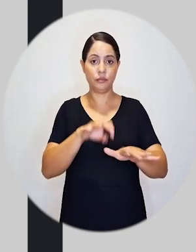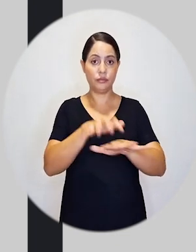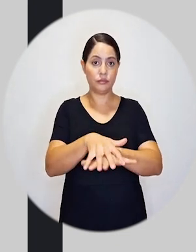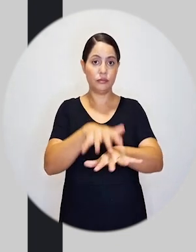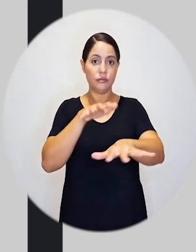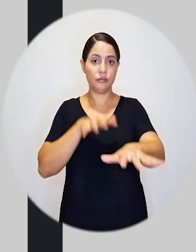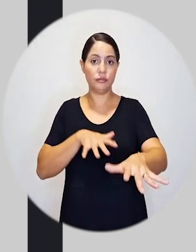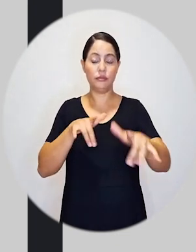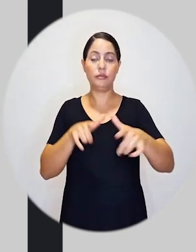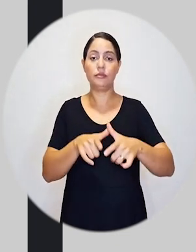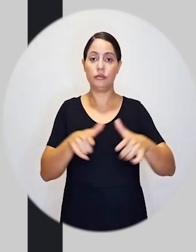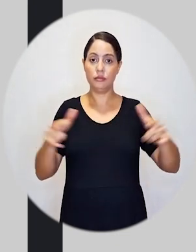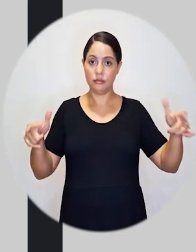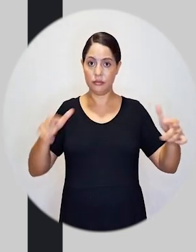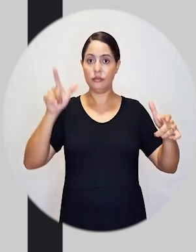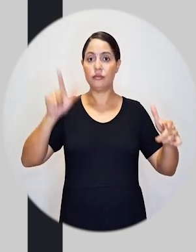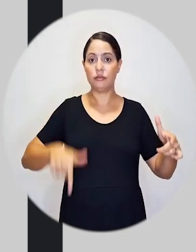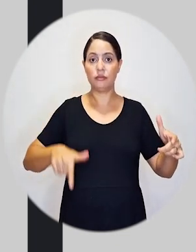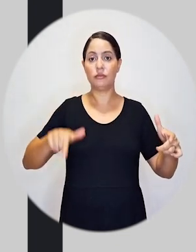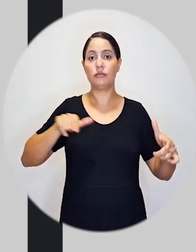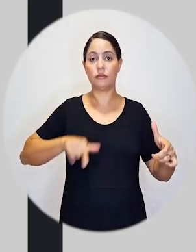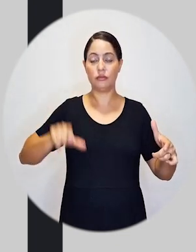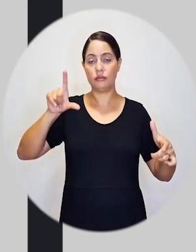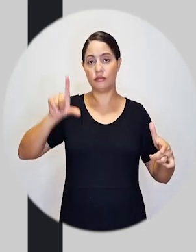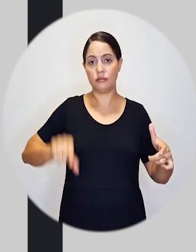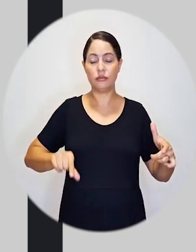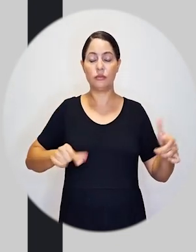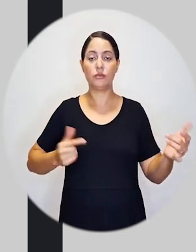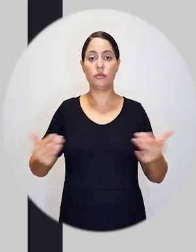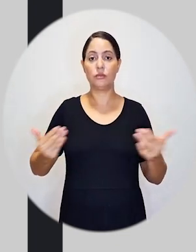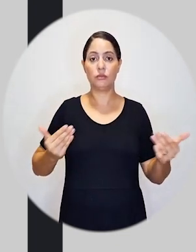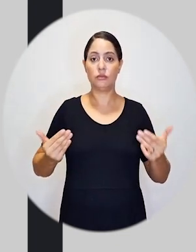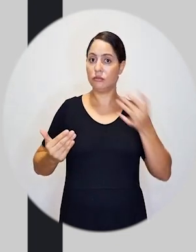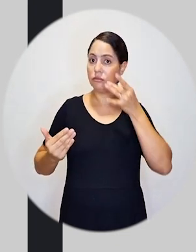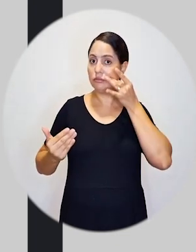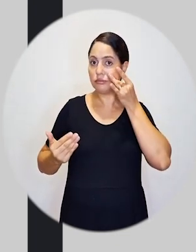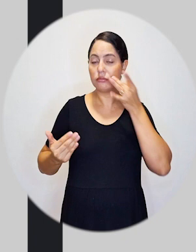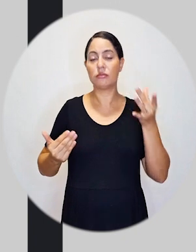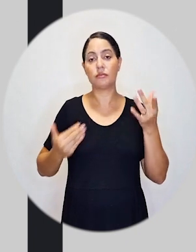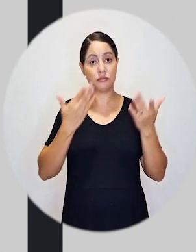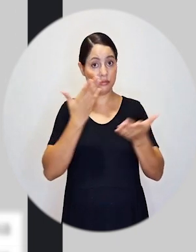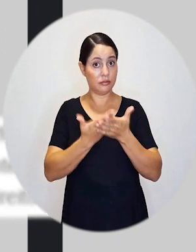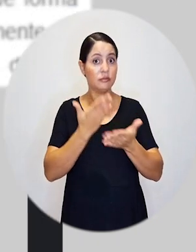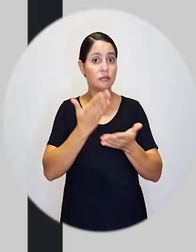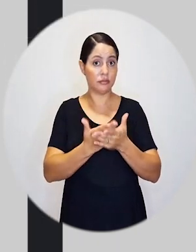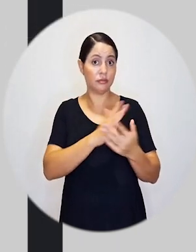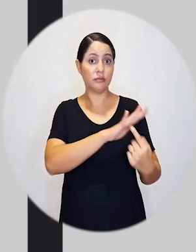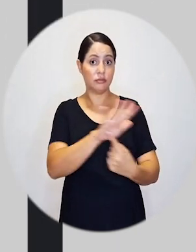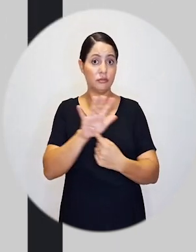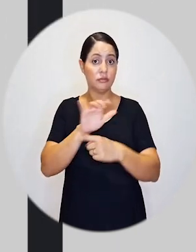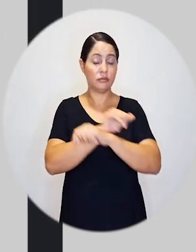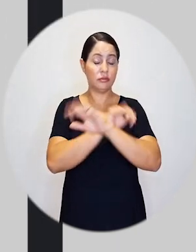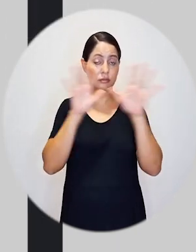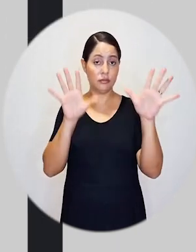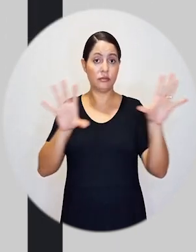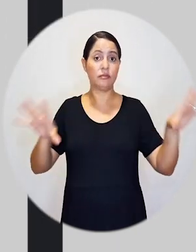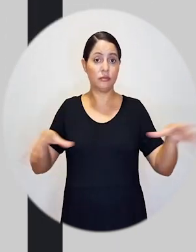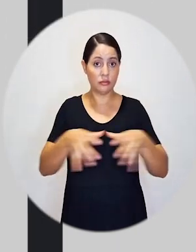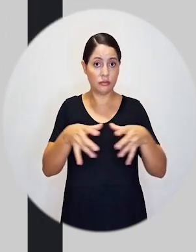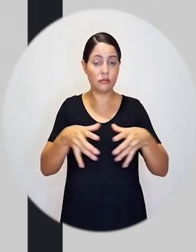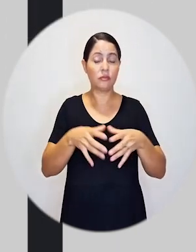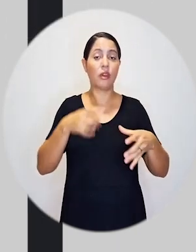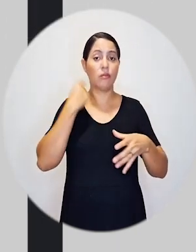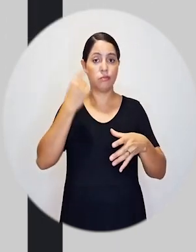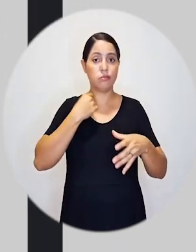modelo à distância são majoritariamente inferiores dos que trabalham presencialmente. O estudo conclui que a criação de